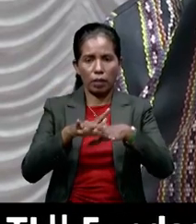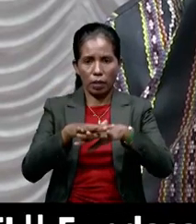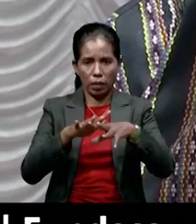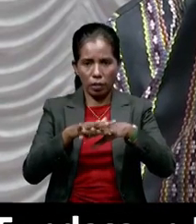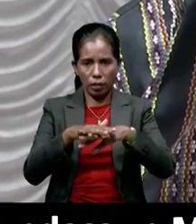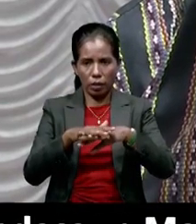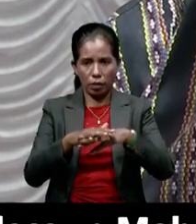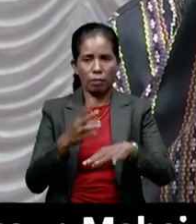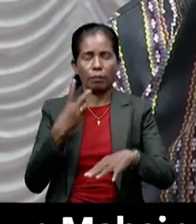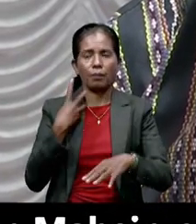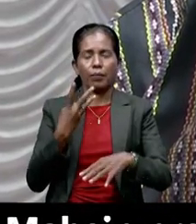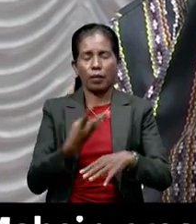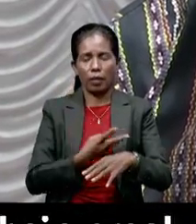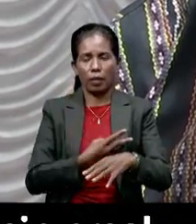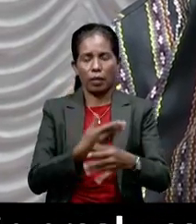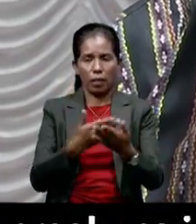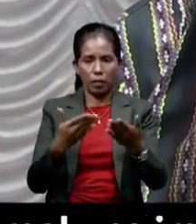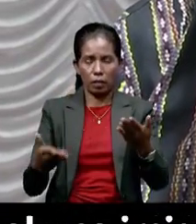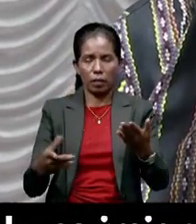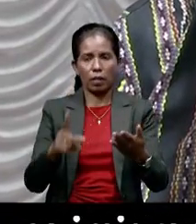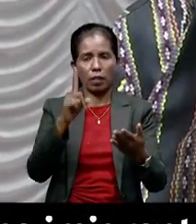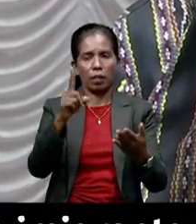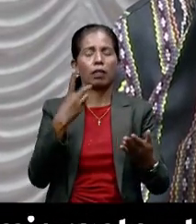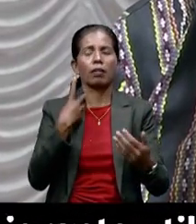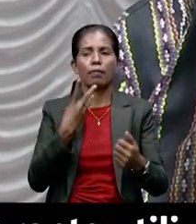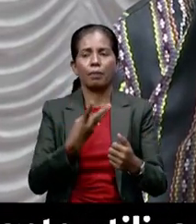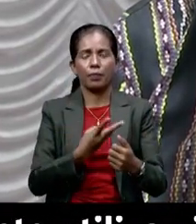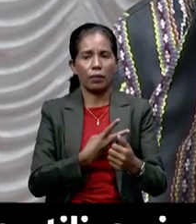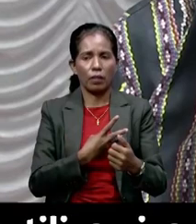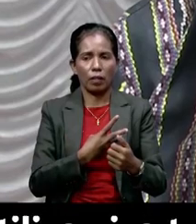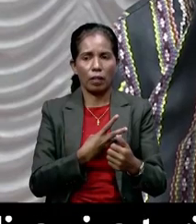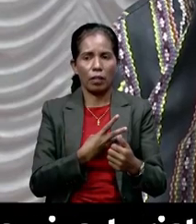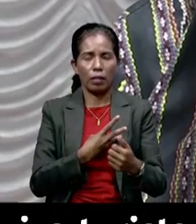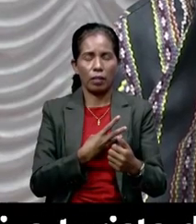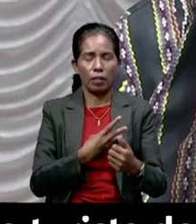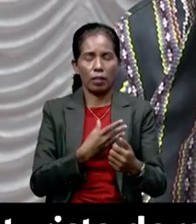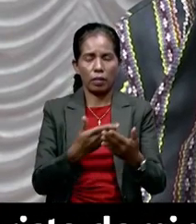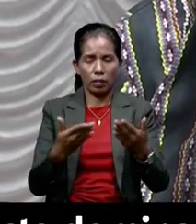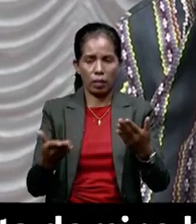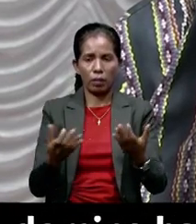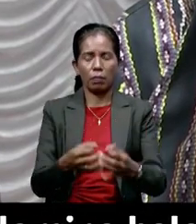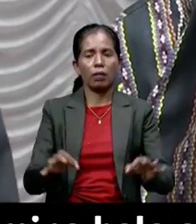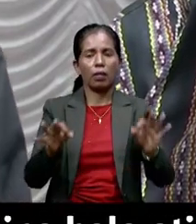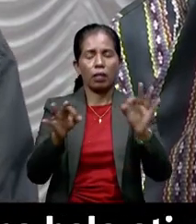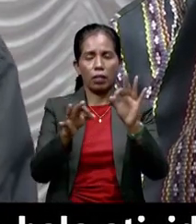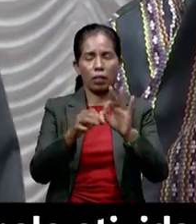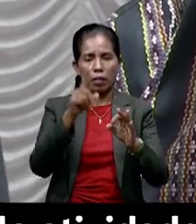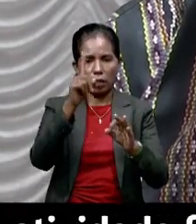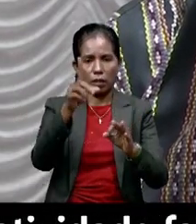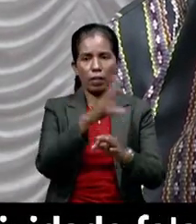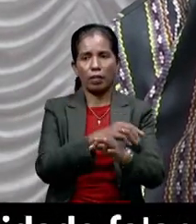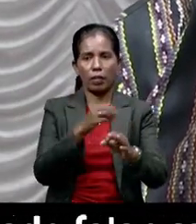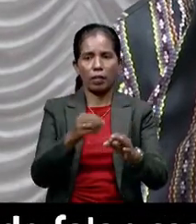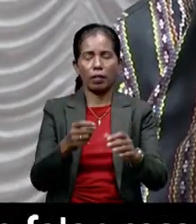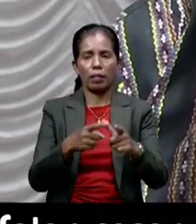tinha produto Ida, e tinha propriedade Ida, propriedade intelectual Ida.